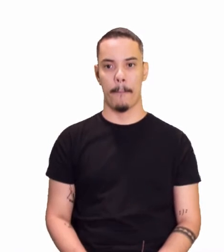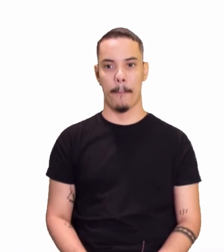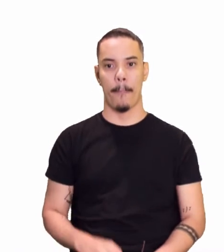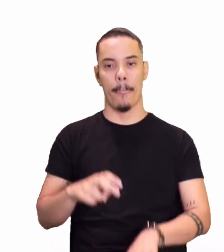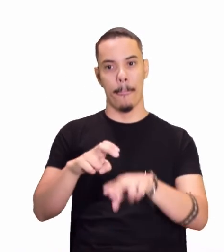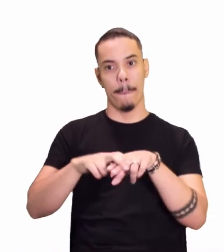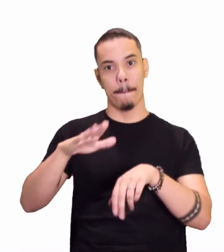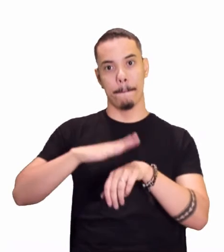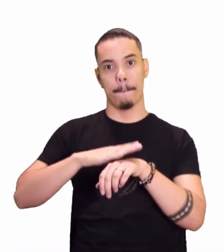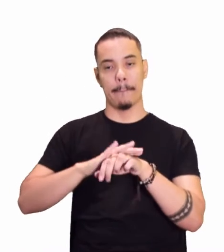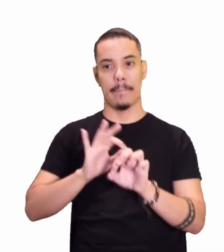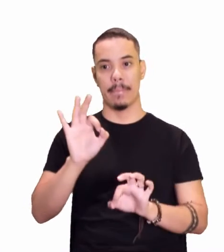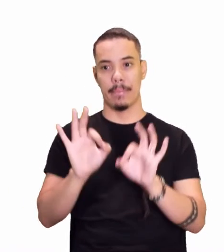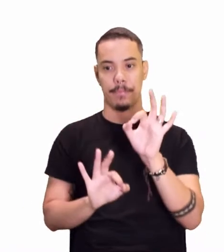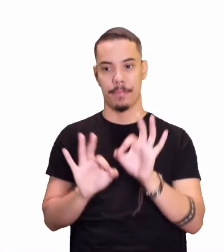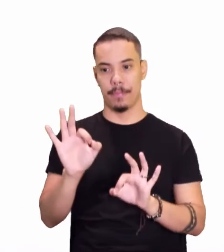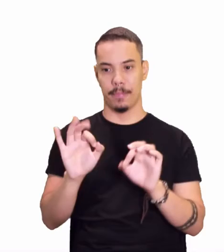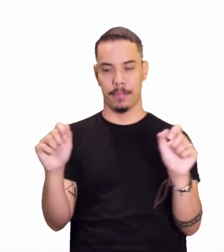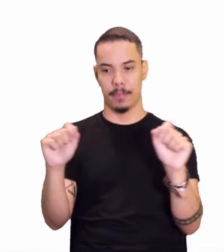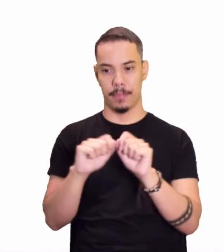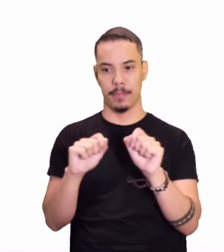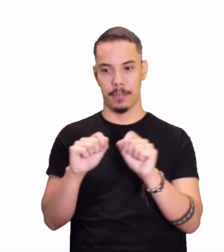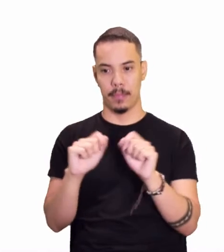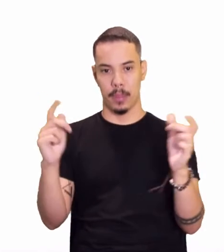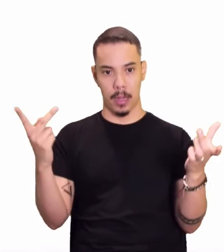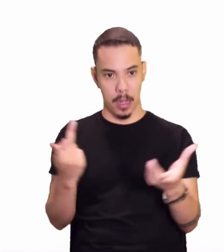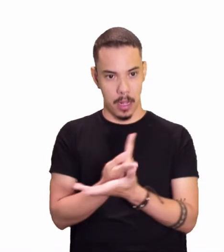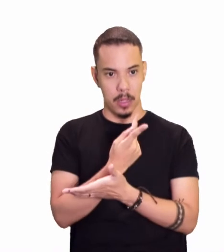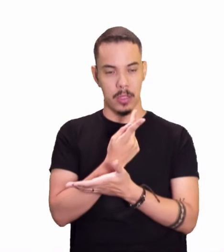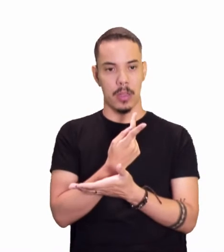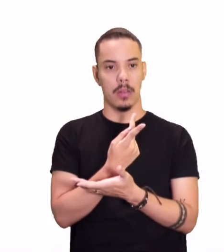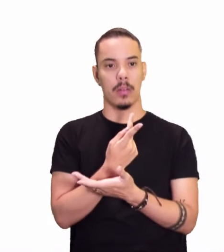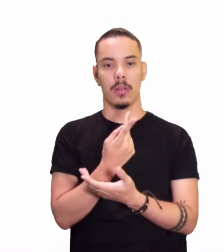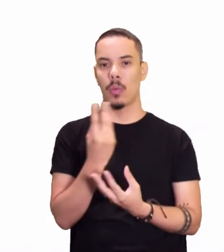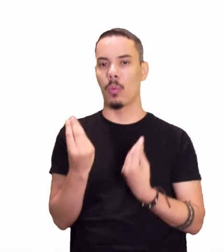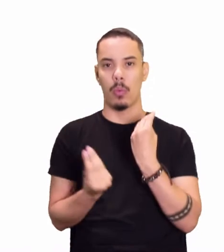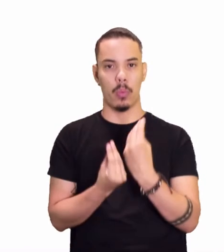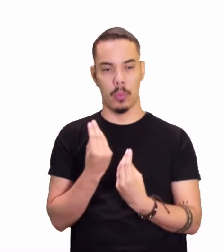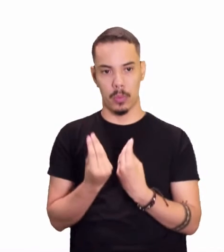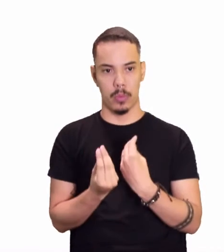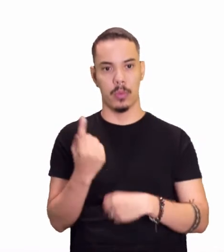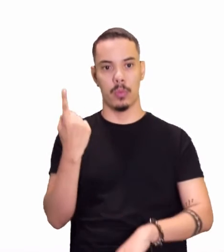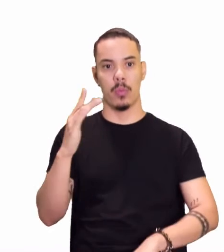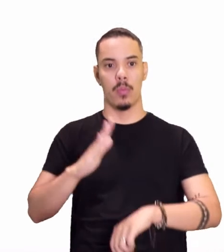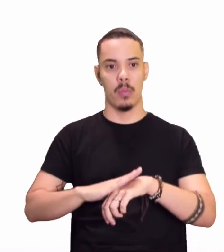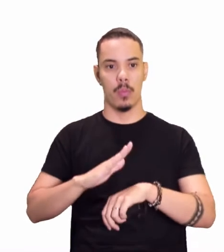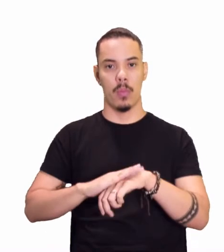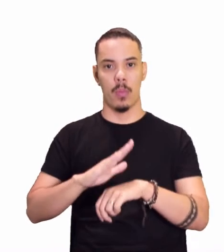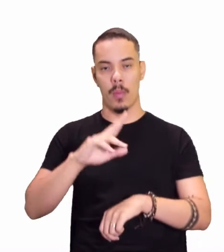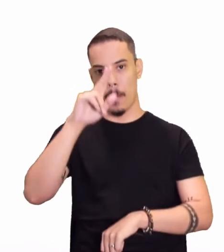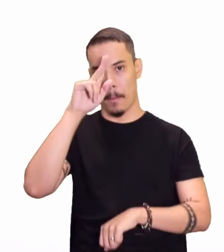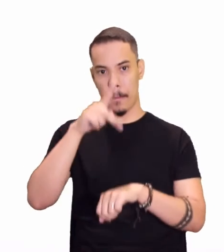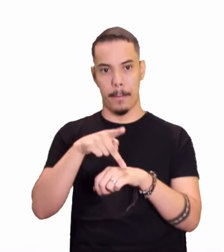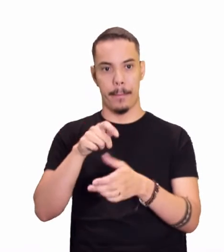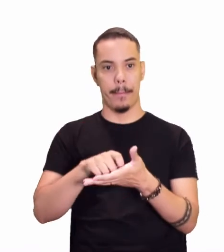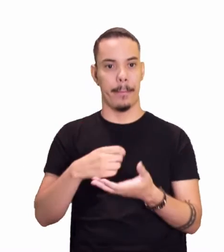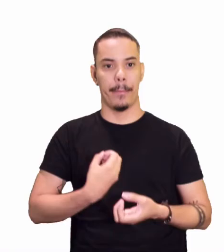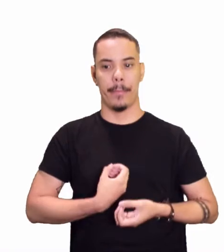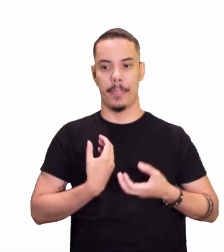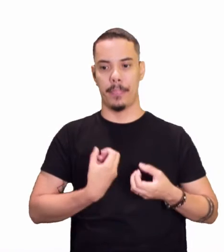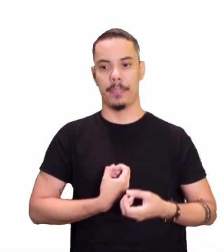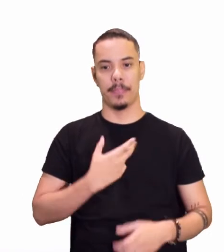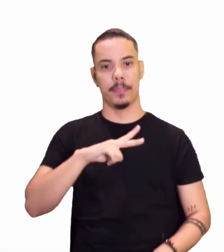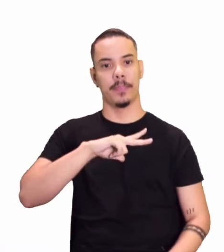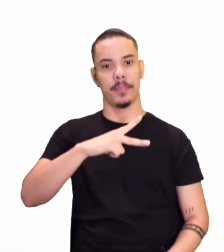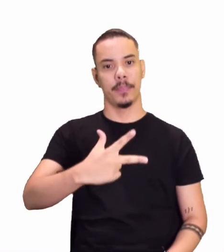essa organização, né, para essa coletânea aí, ela foi realizada por um poeta